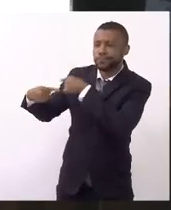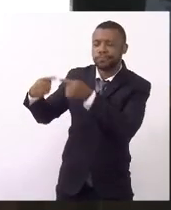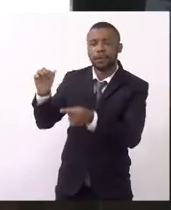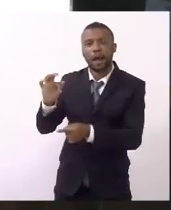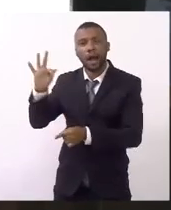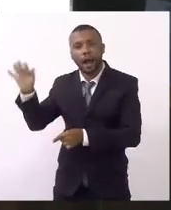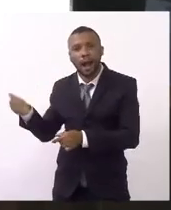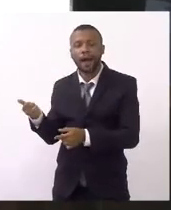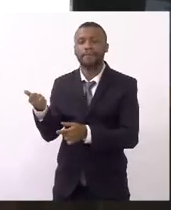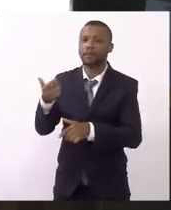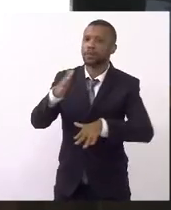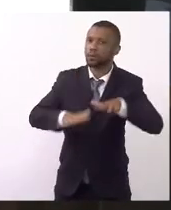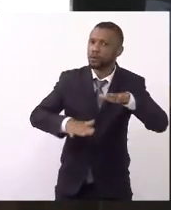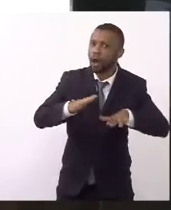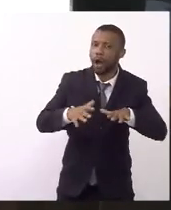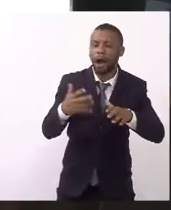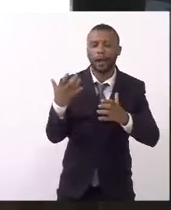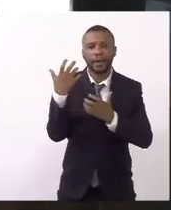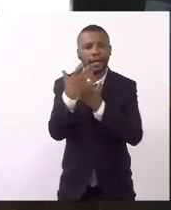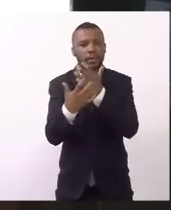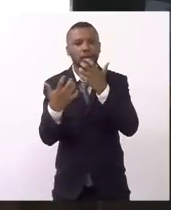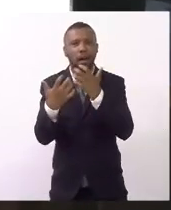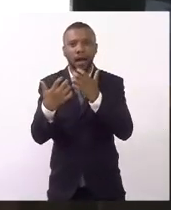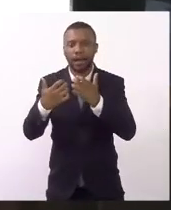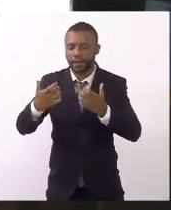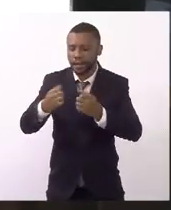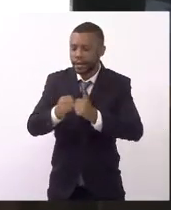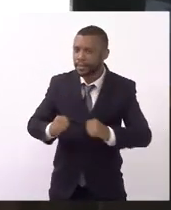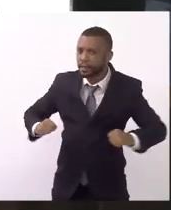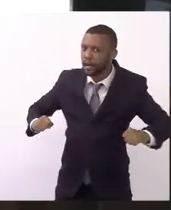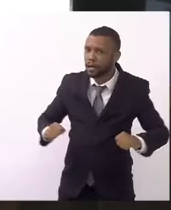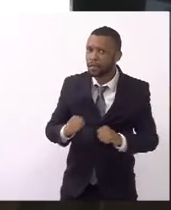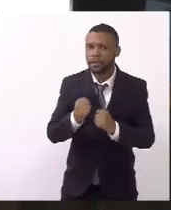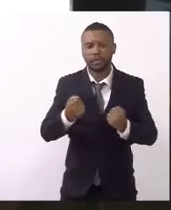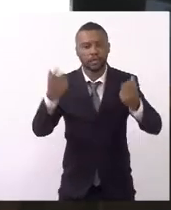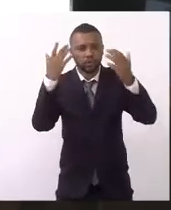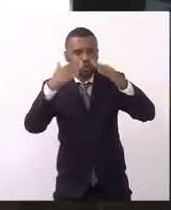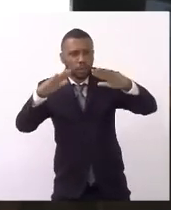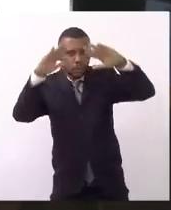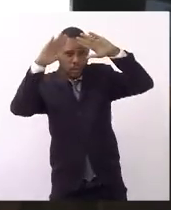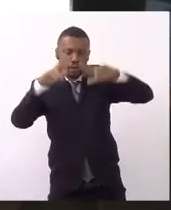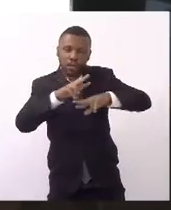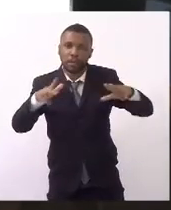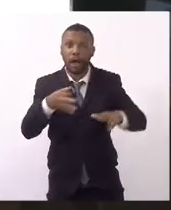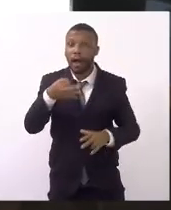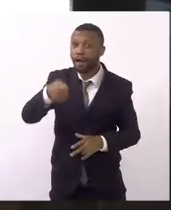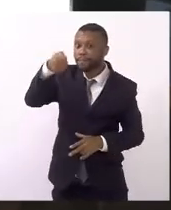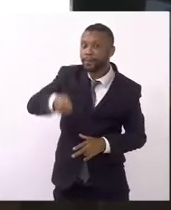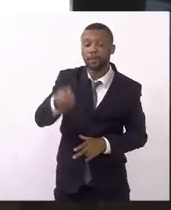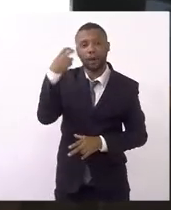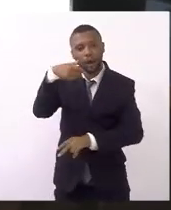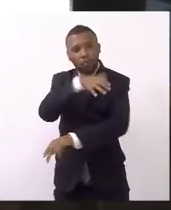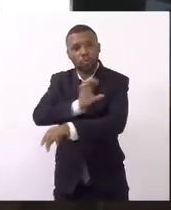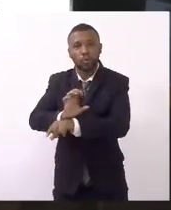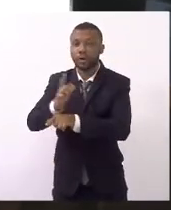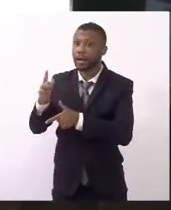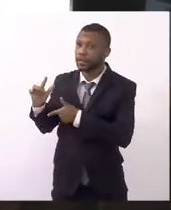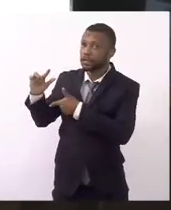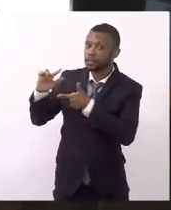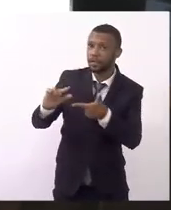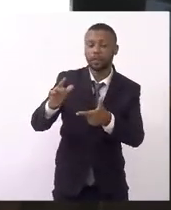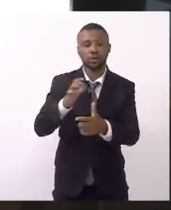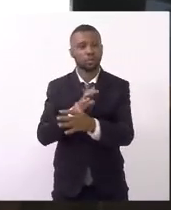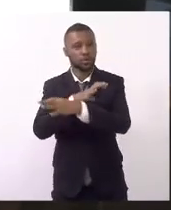danças aos Orixás afirmam a cultura afro-brasileira e e as tradições do Candomblé em